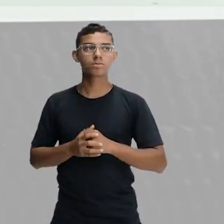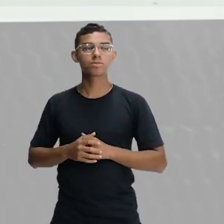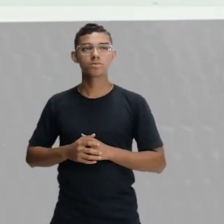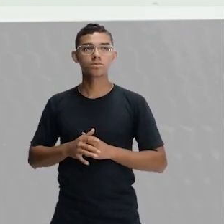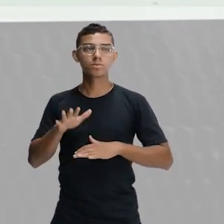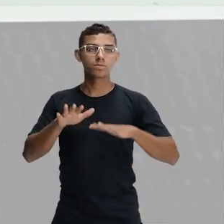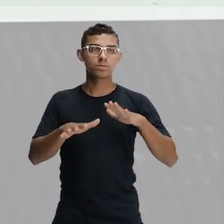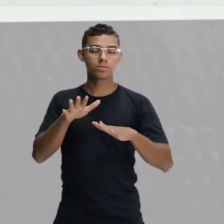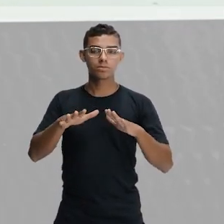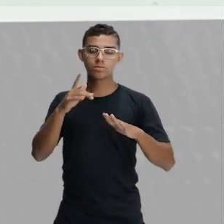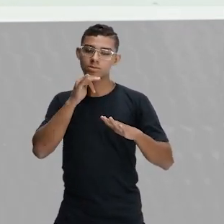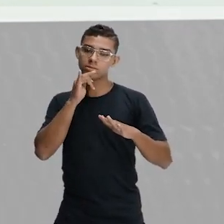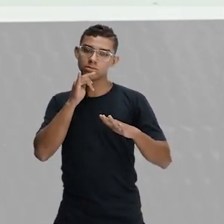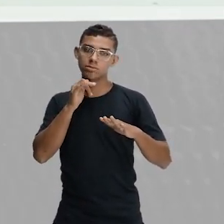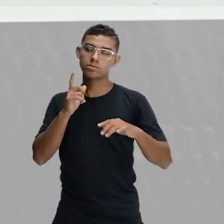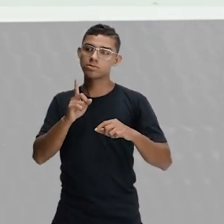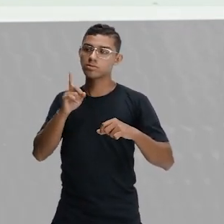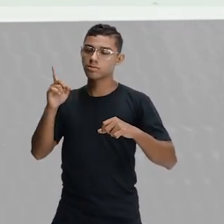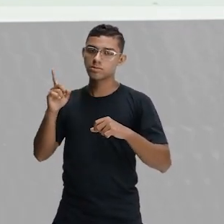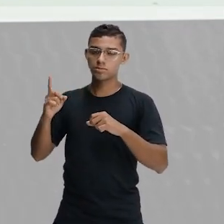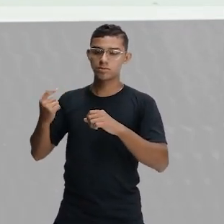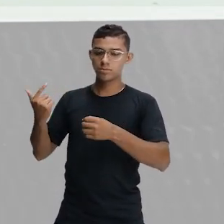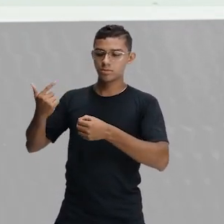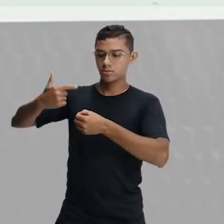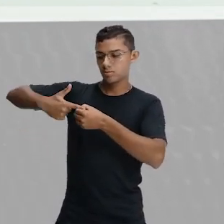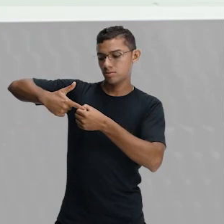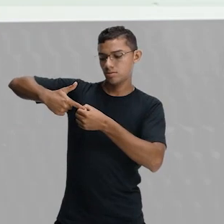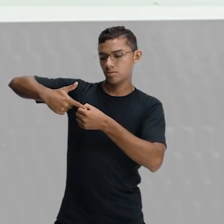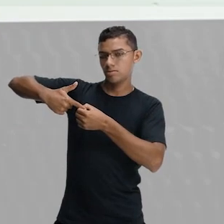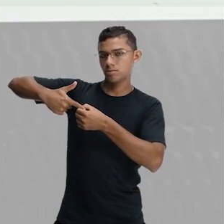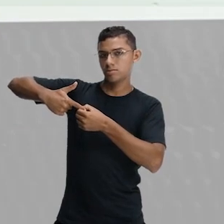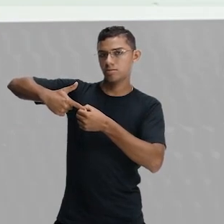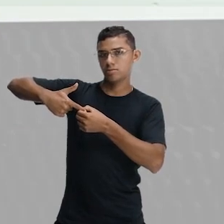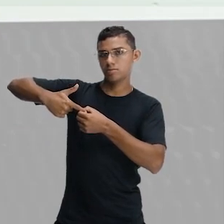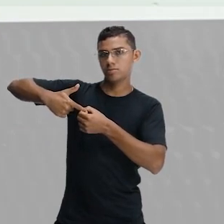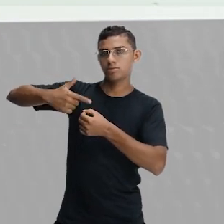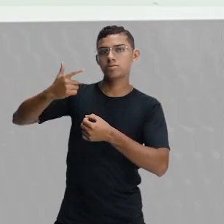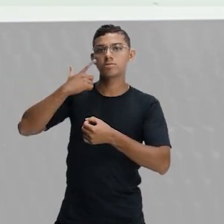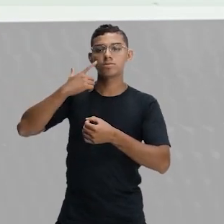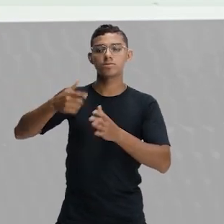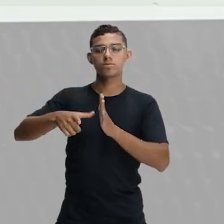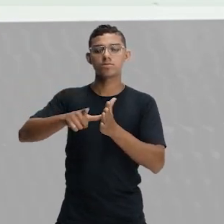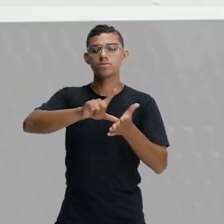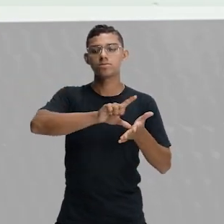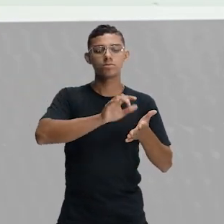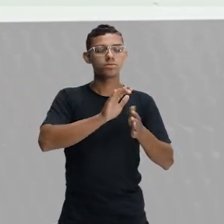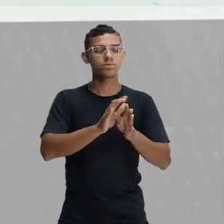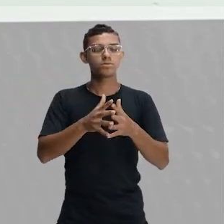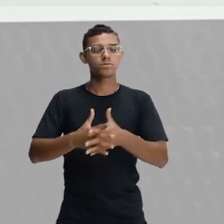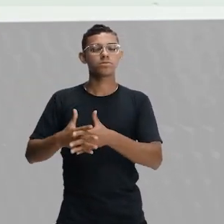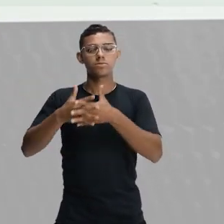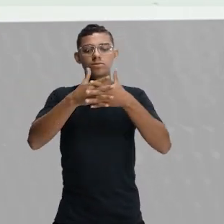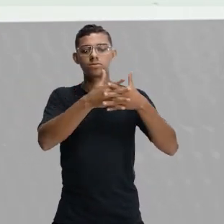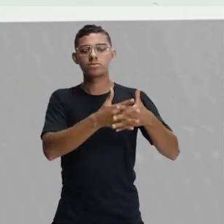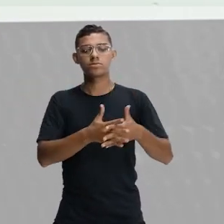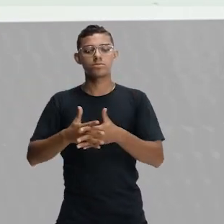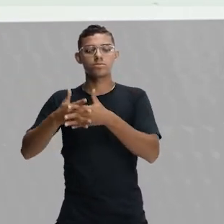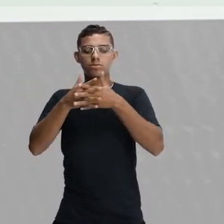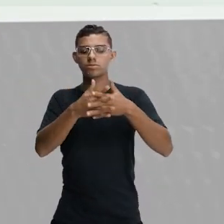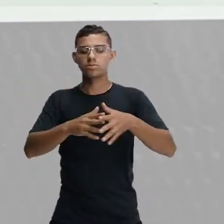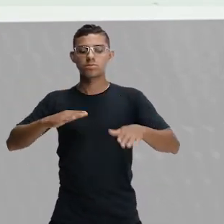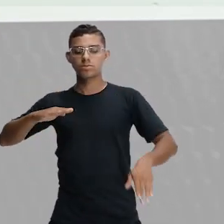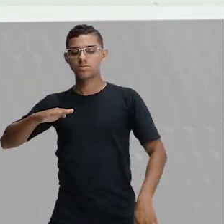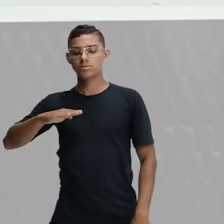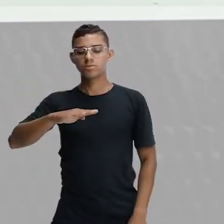nos postos de gasolina. O posto de gasolina, antes do caminhão despejar a gasolina que